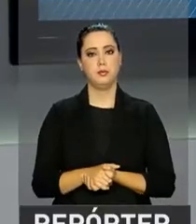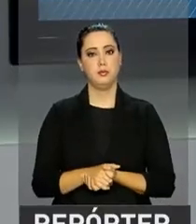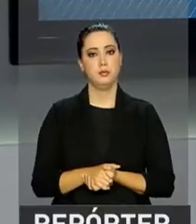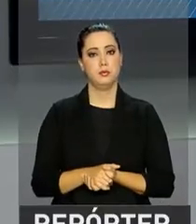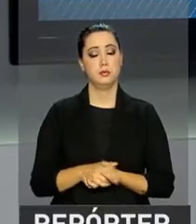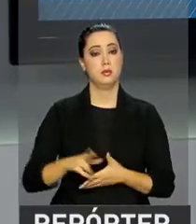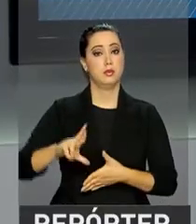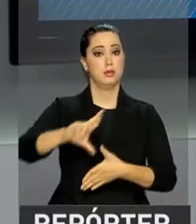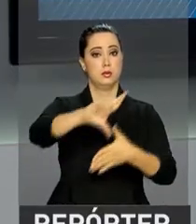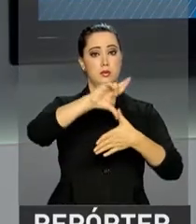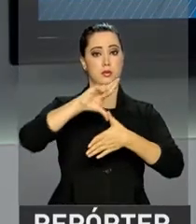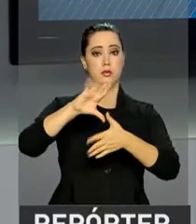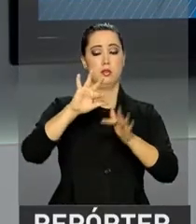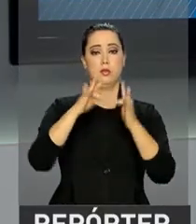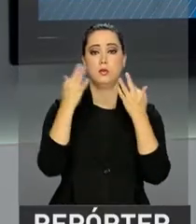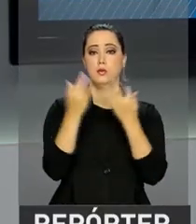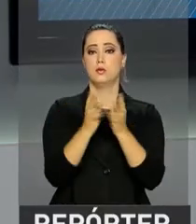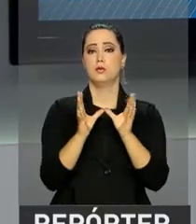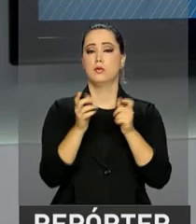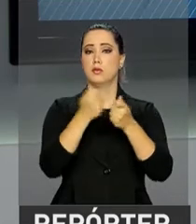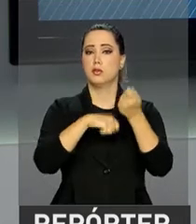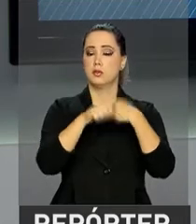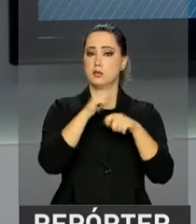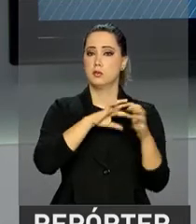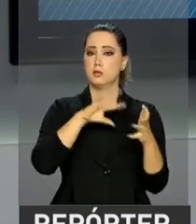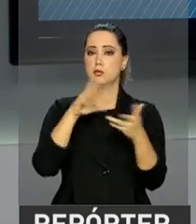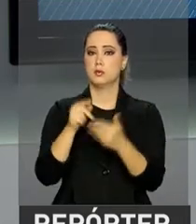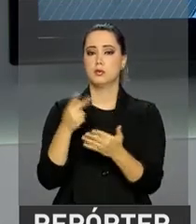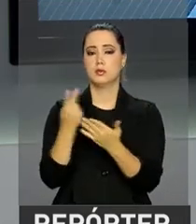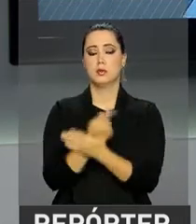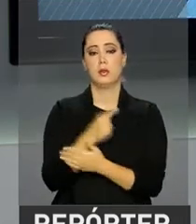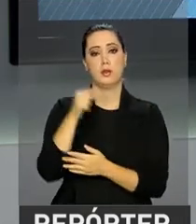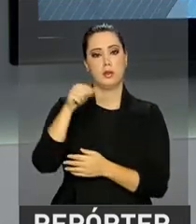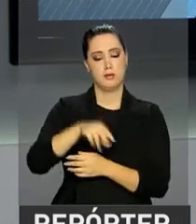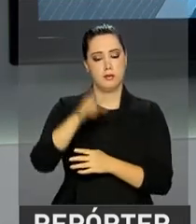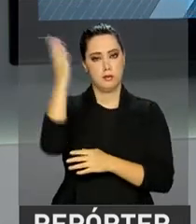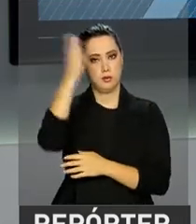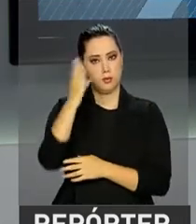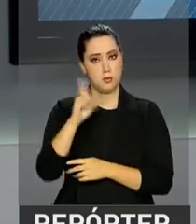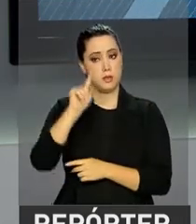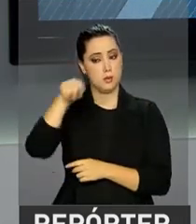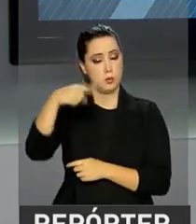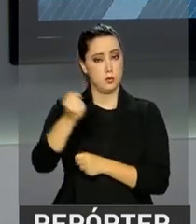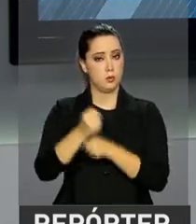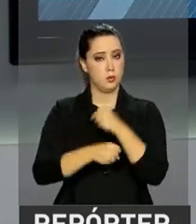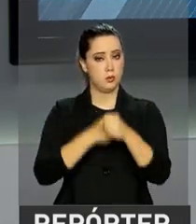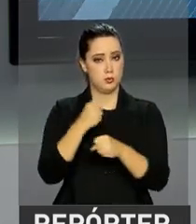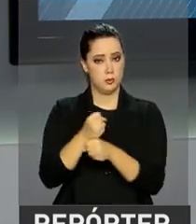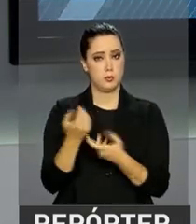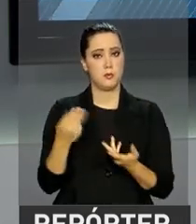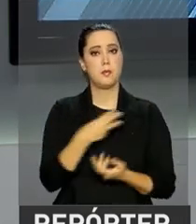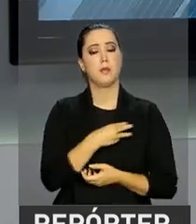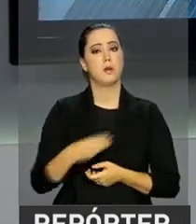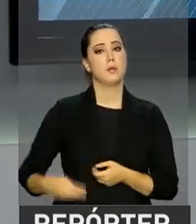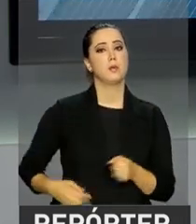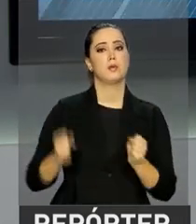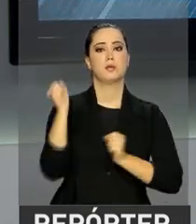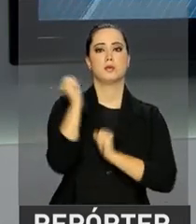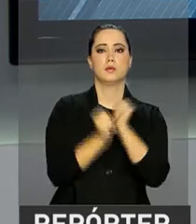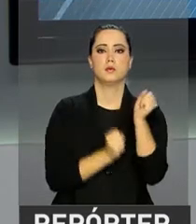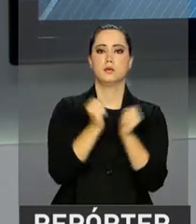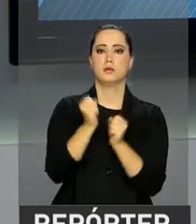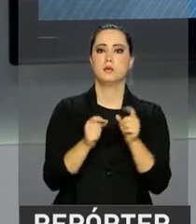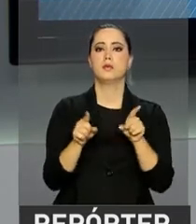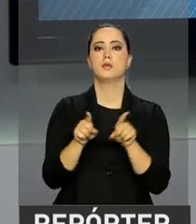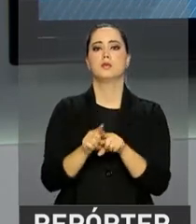latina do fórum econômico mundial será realizada no ano que vem aqui no brasil eo ministro da indústria e comércio exterior e serviços